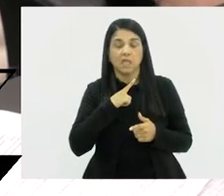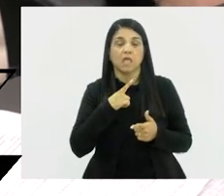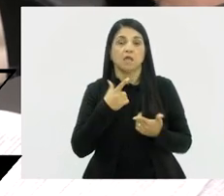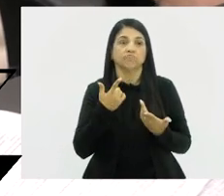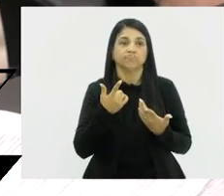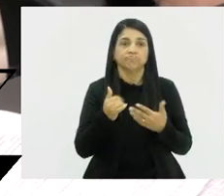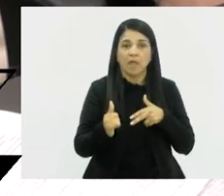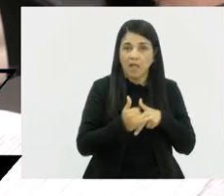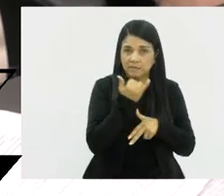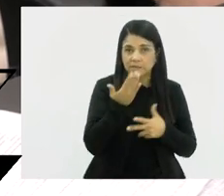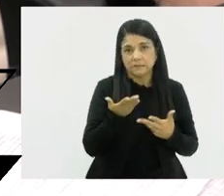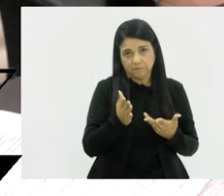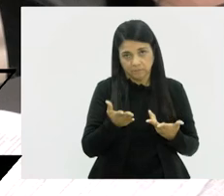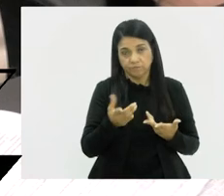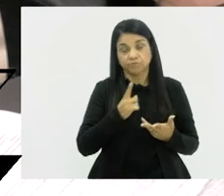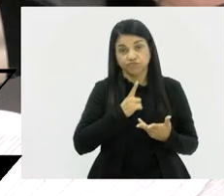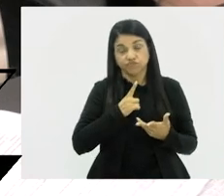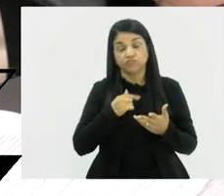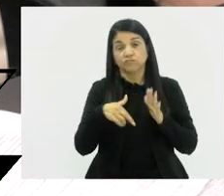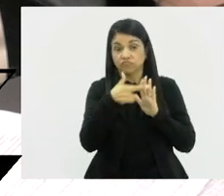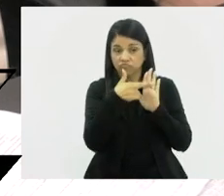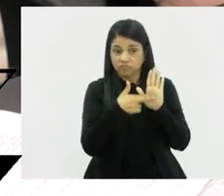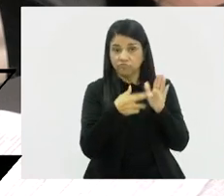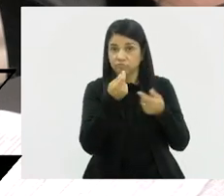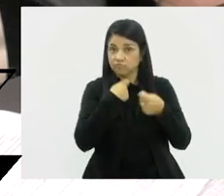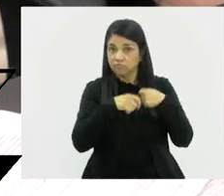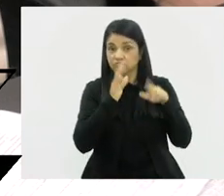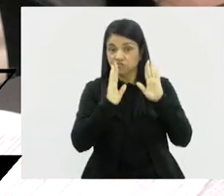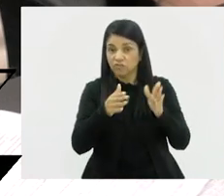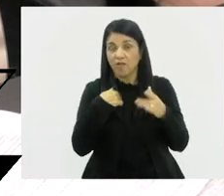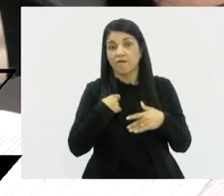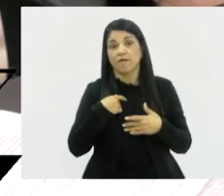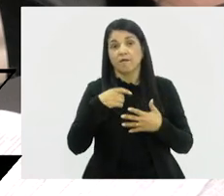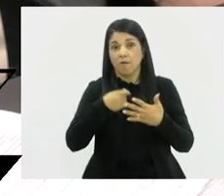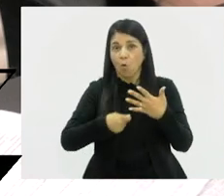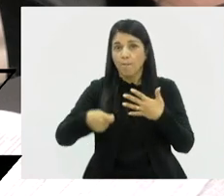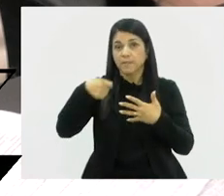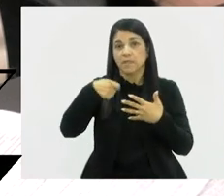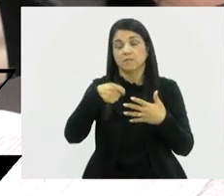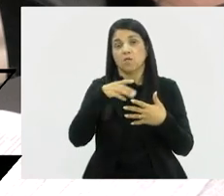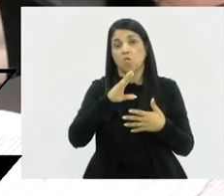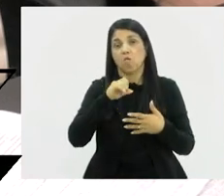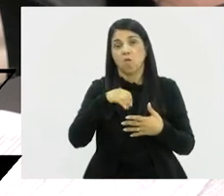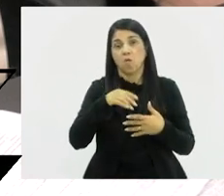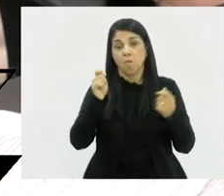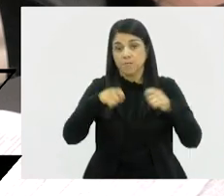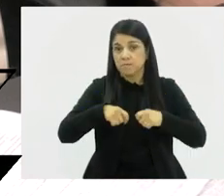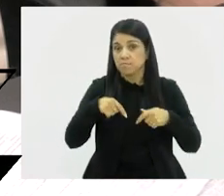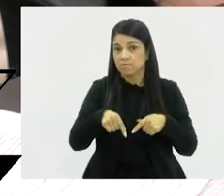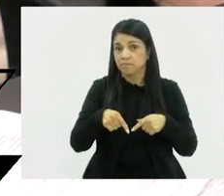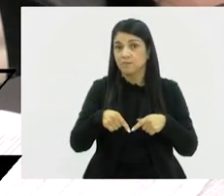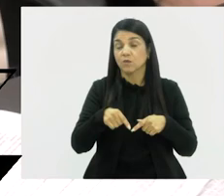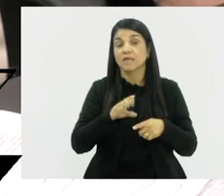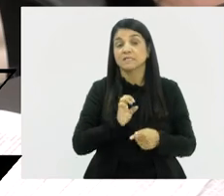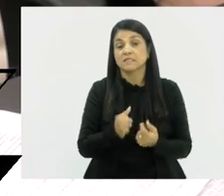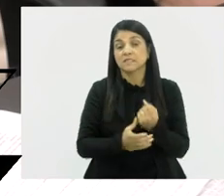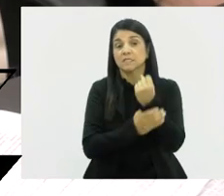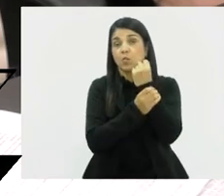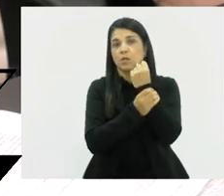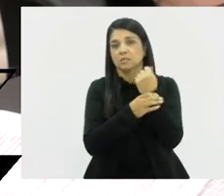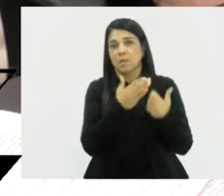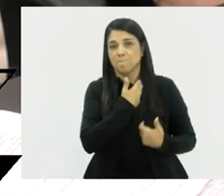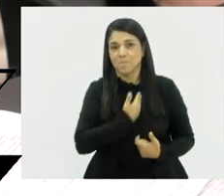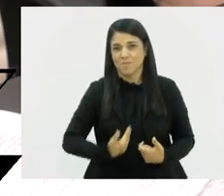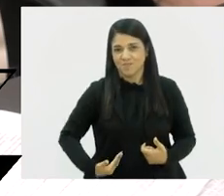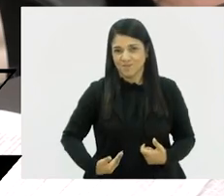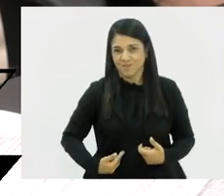normas administrativas, elas já dizem de quem é a competência. É da segurança pública, é de uma